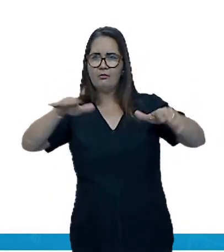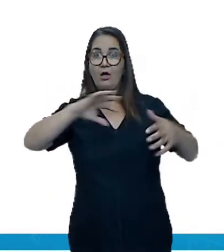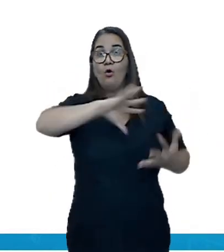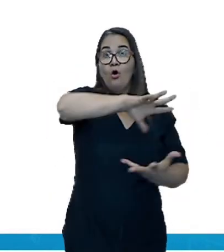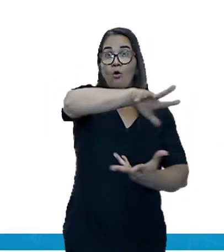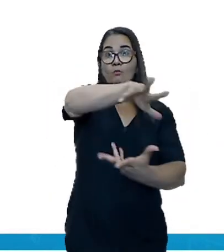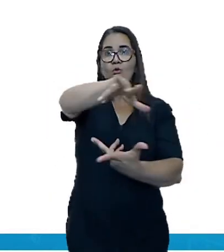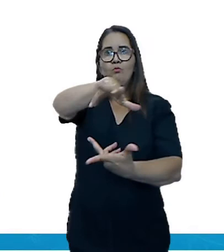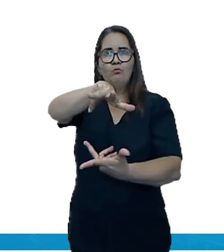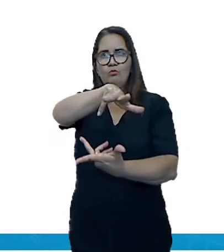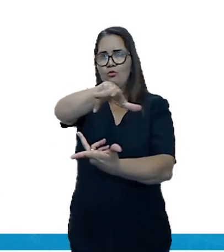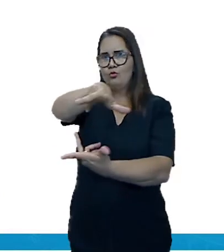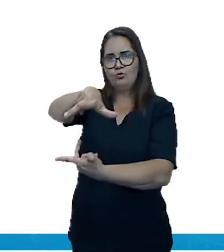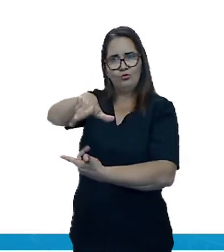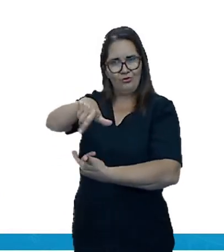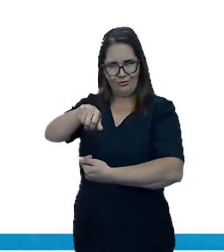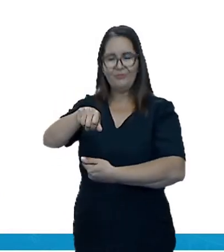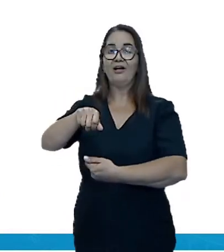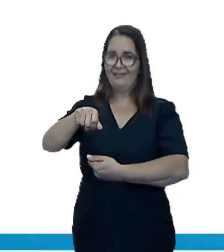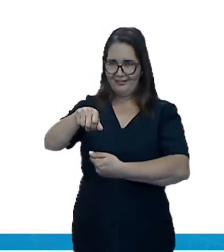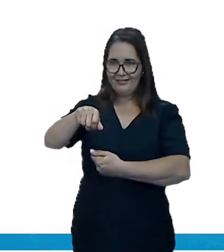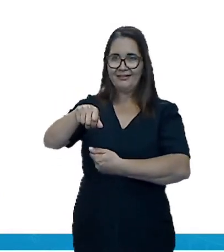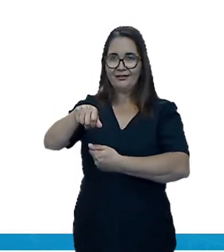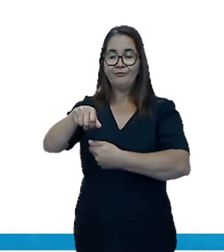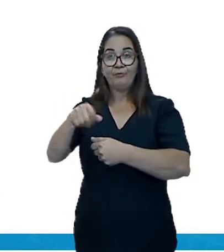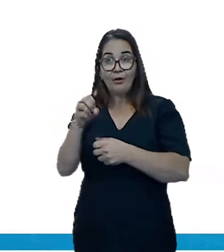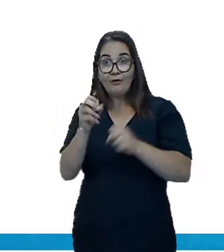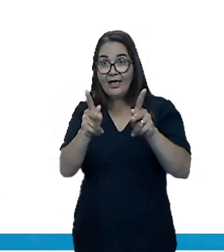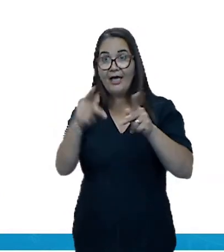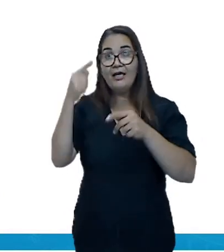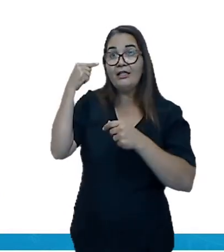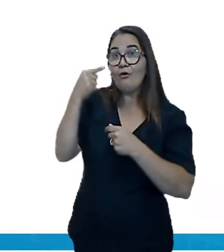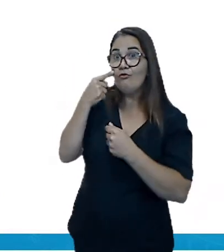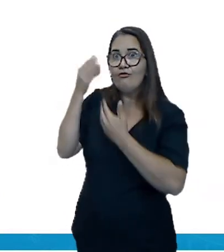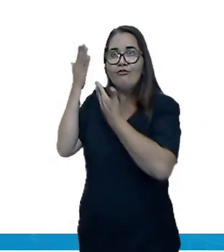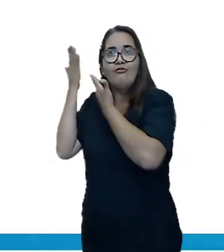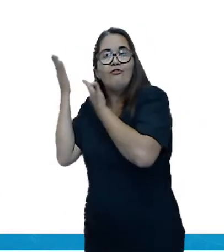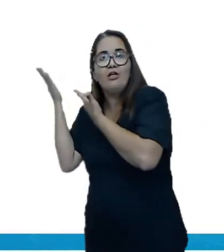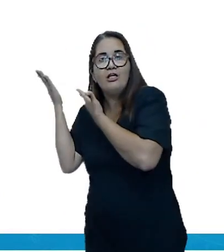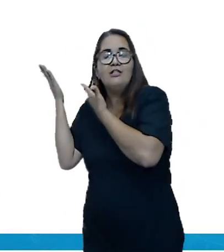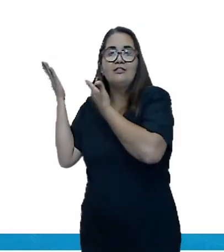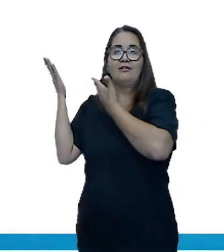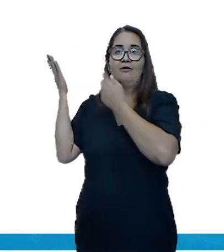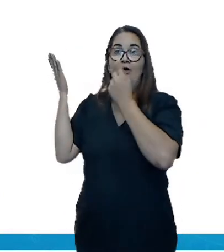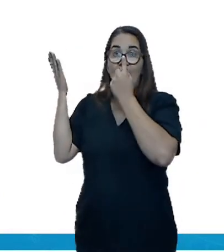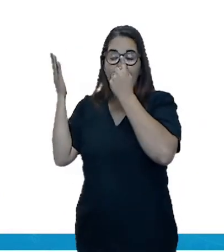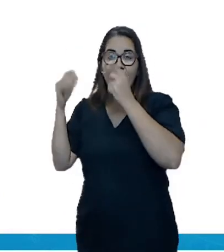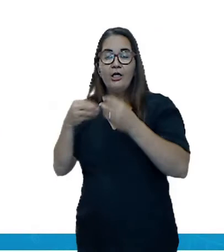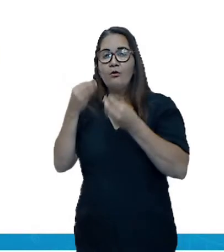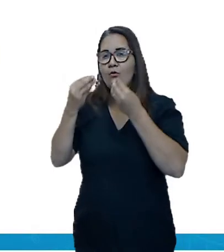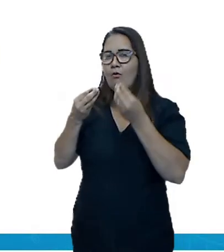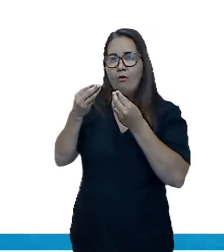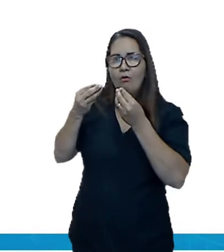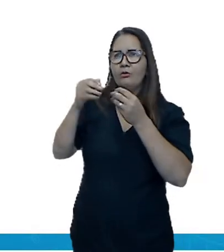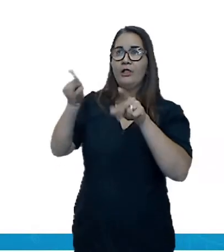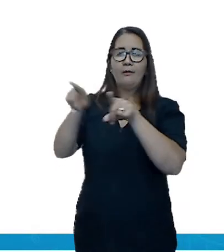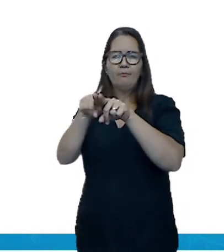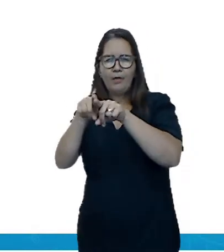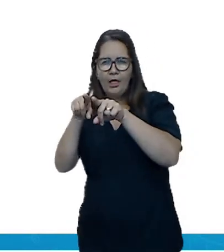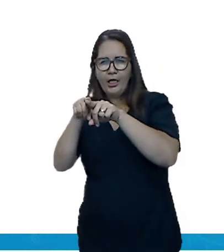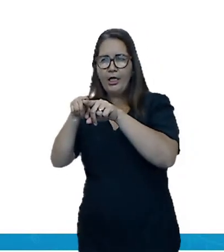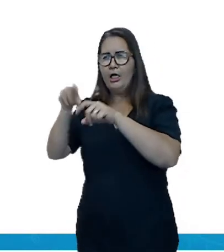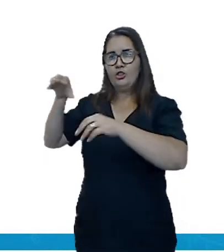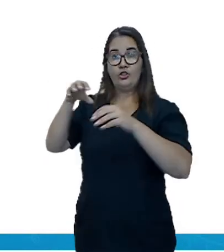Bering. Houve também ondas migratórias de seres humanos partindo da Ásia,